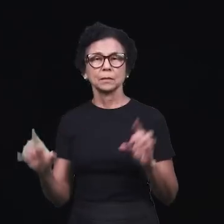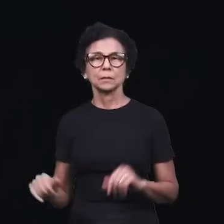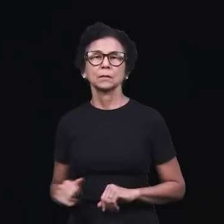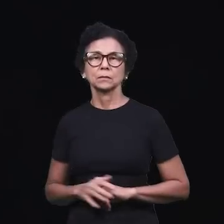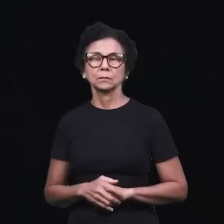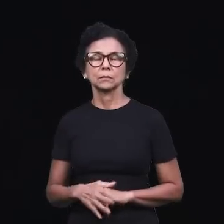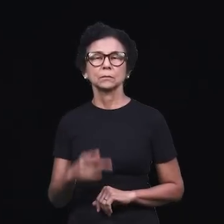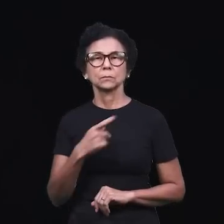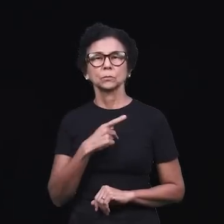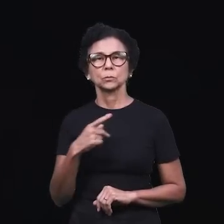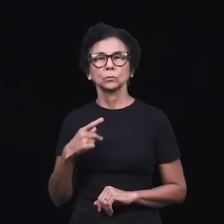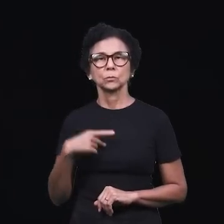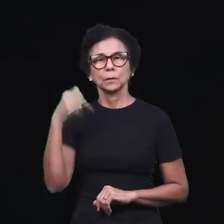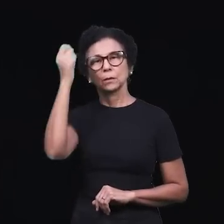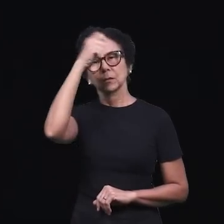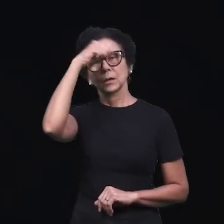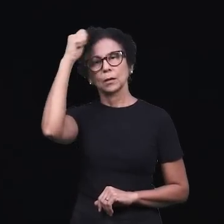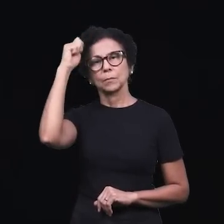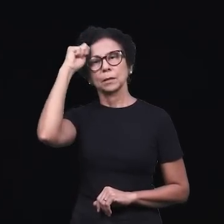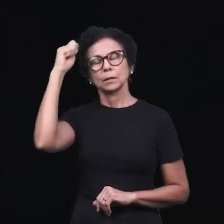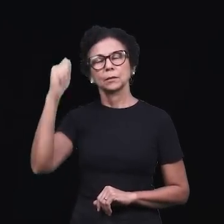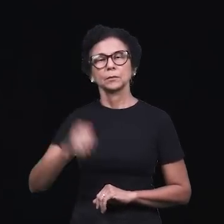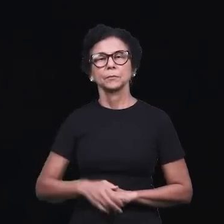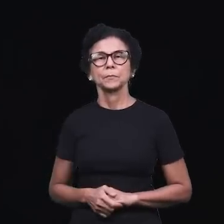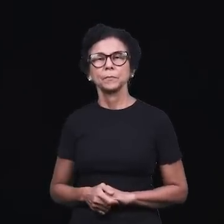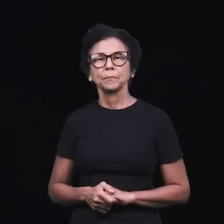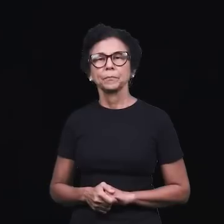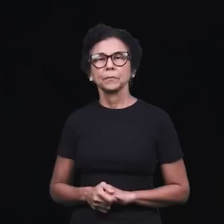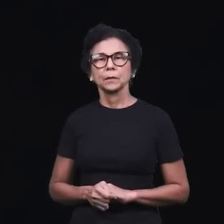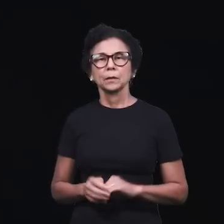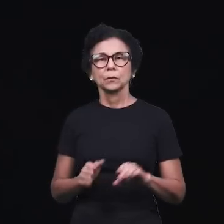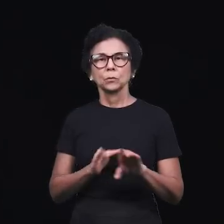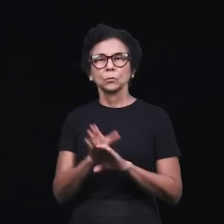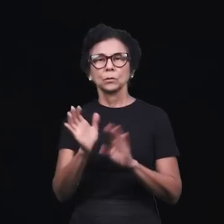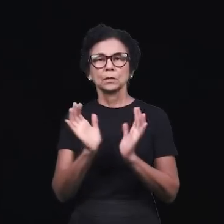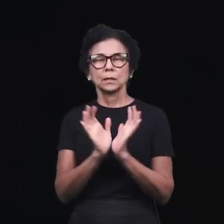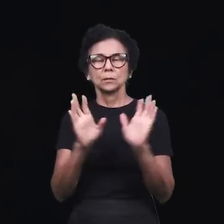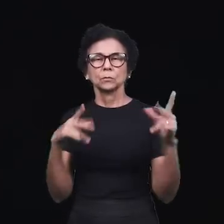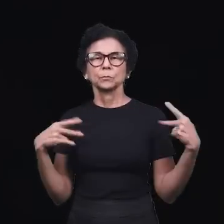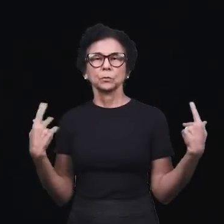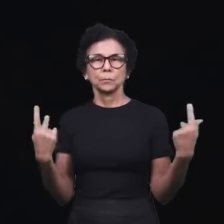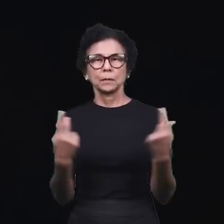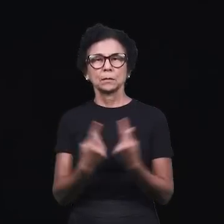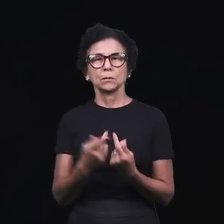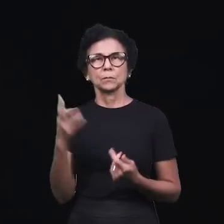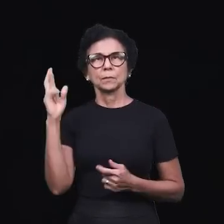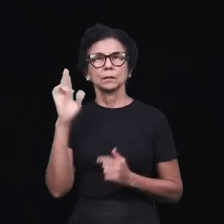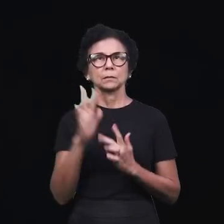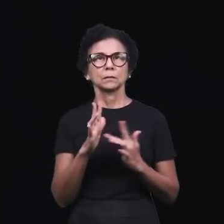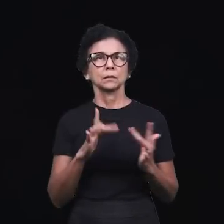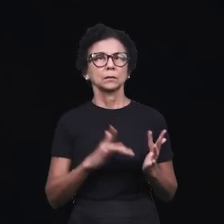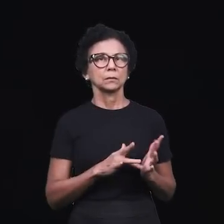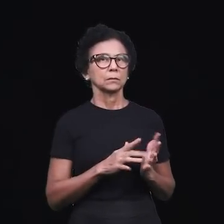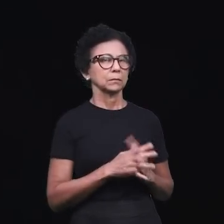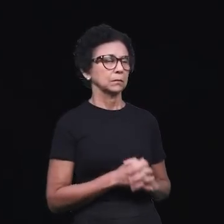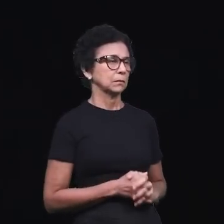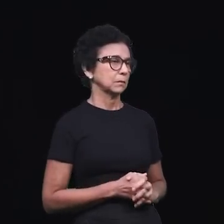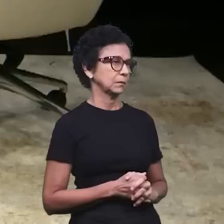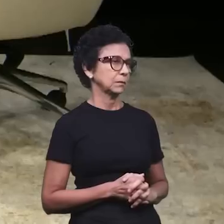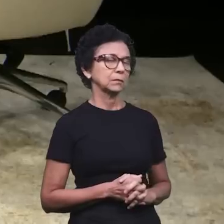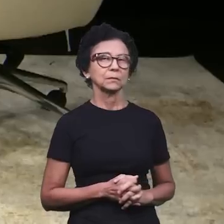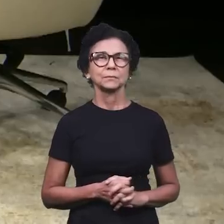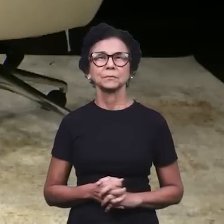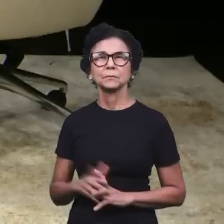pastor Amadeu Loureiro, membro do Conselho Presbiteral. A paz do Senhor, pastor Amadeu. A